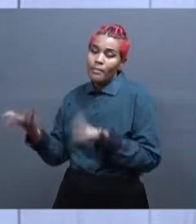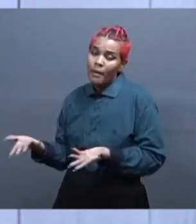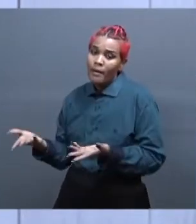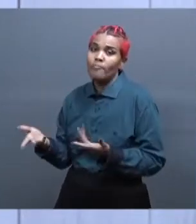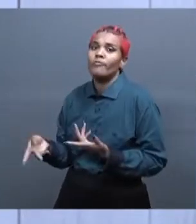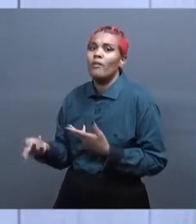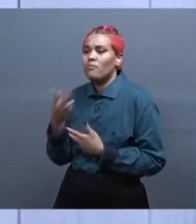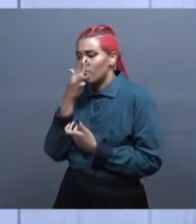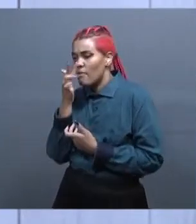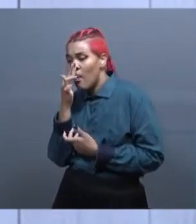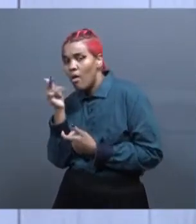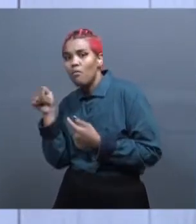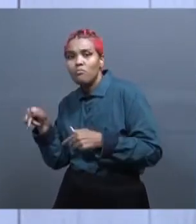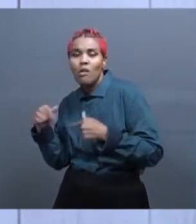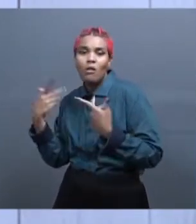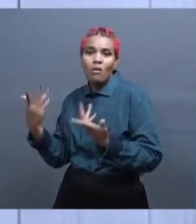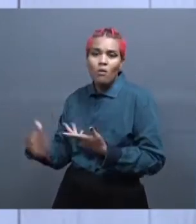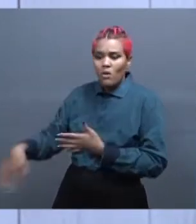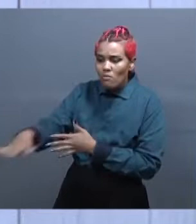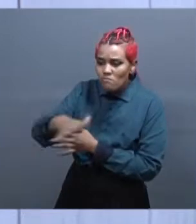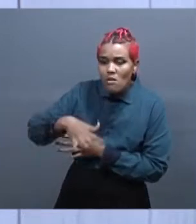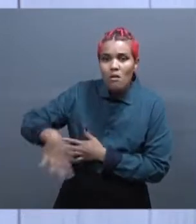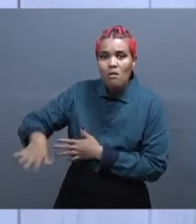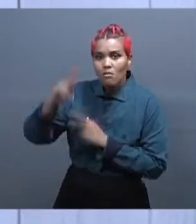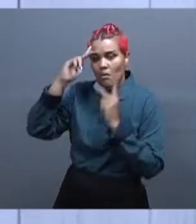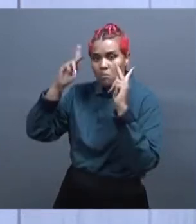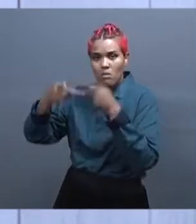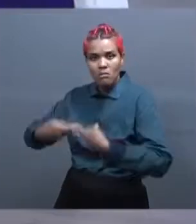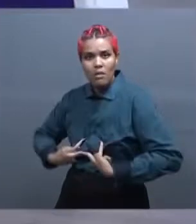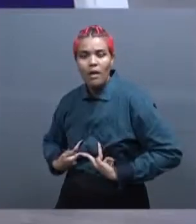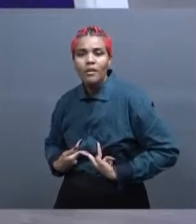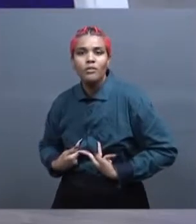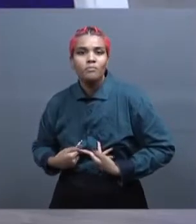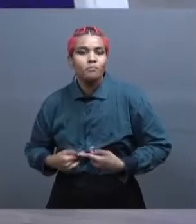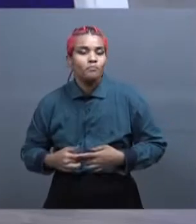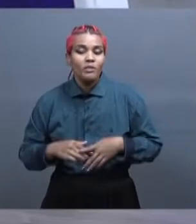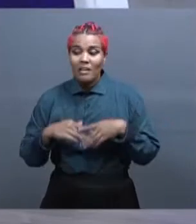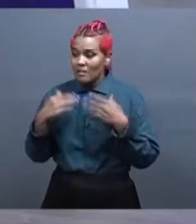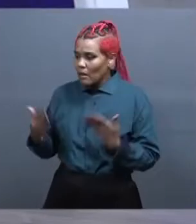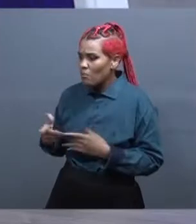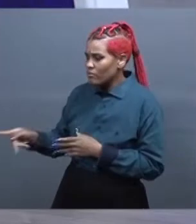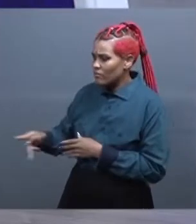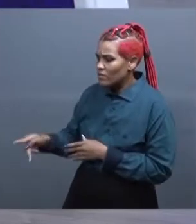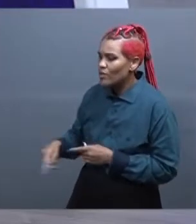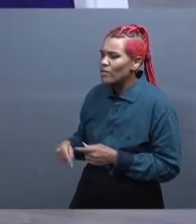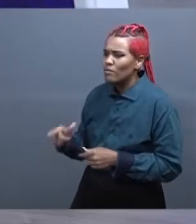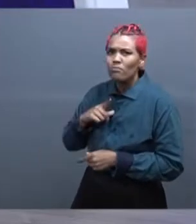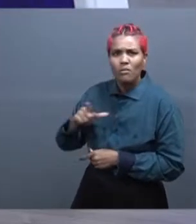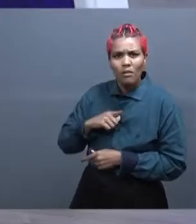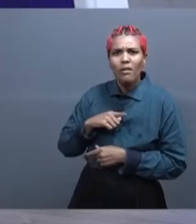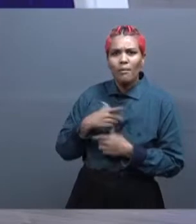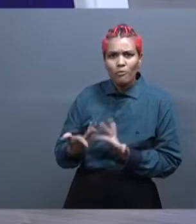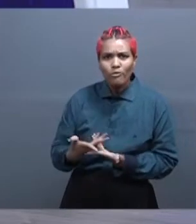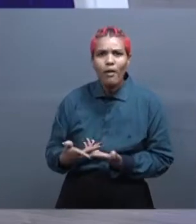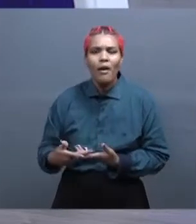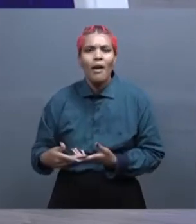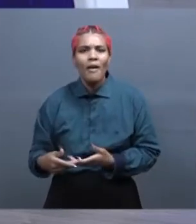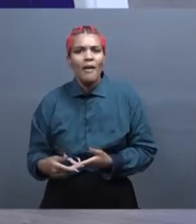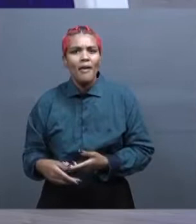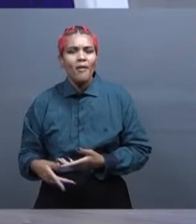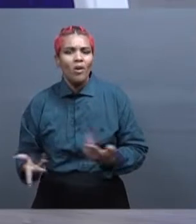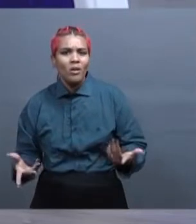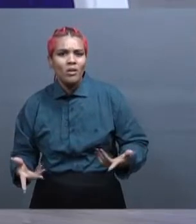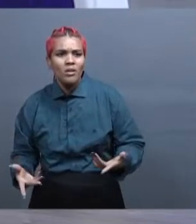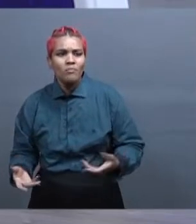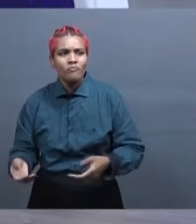características da humanidade excelente e professor cassiano temos sim vivemos uma era com maior liberdade de